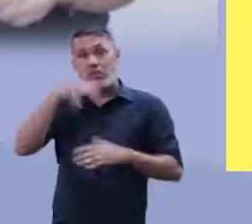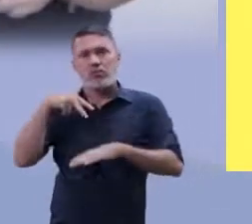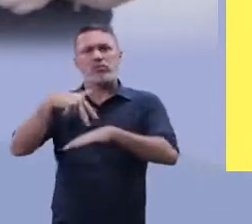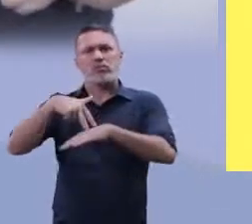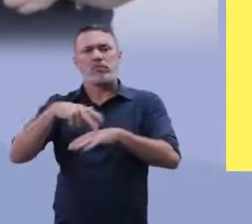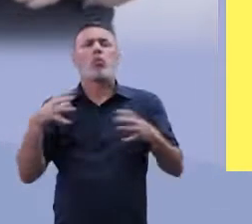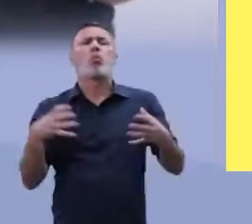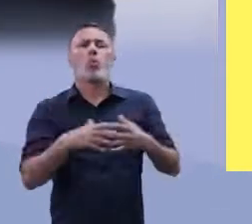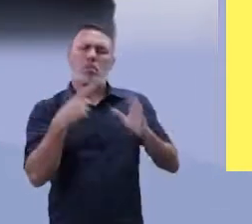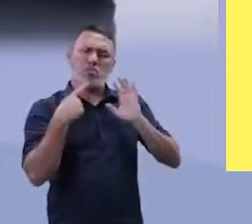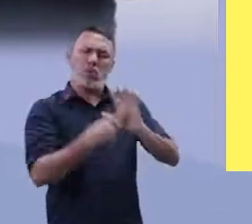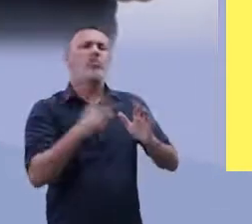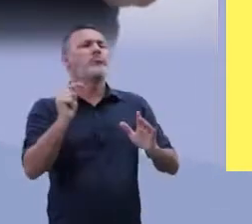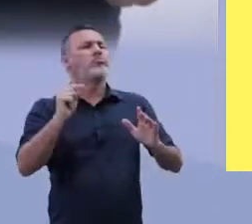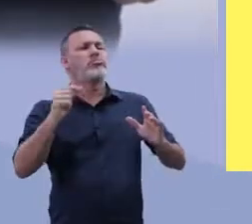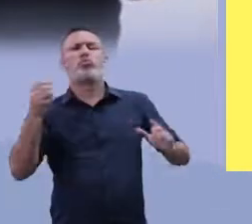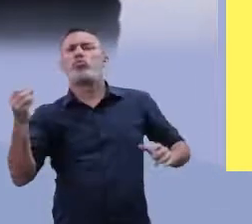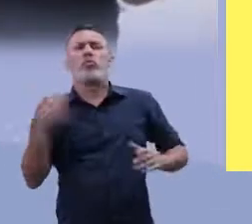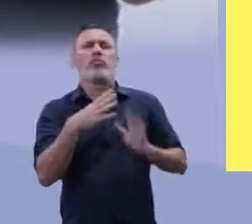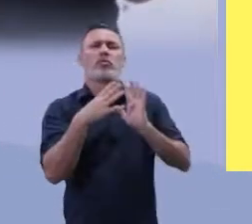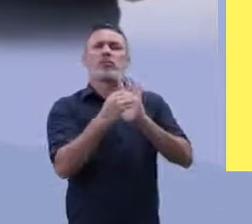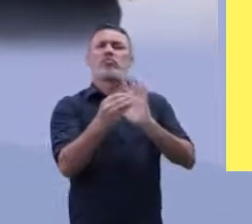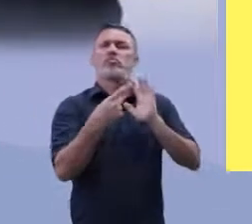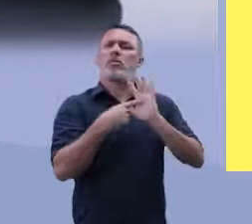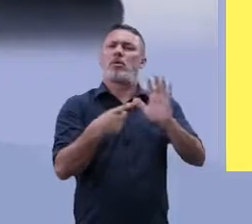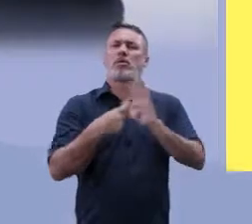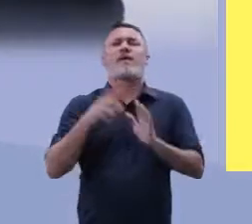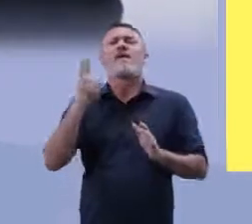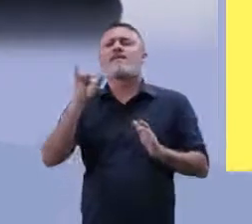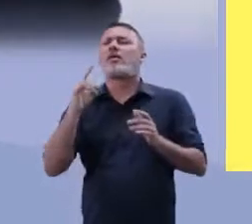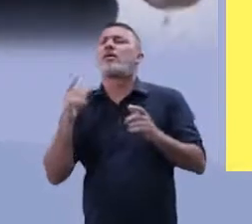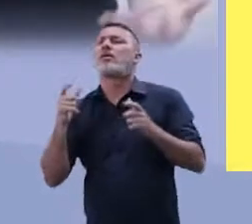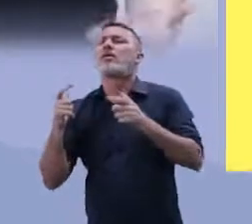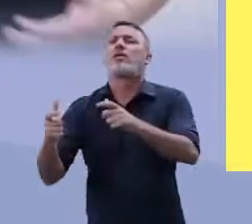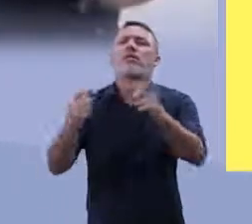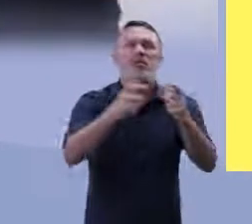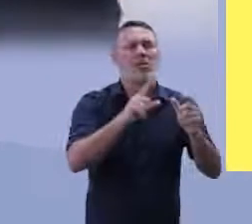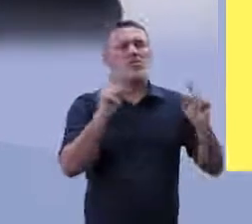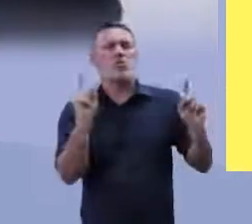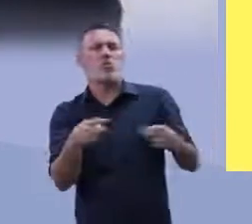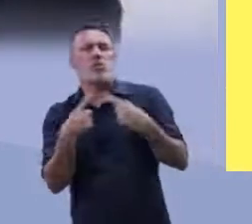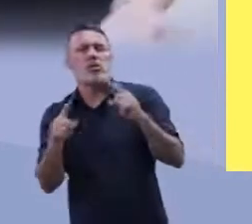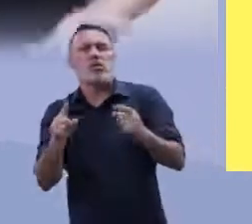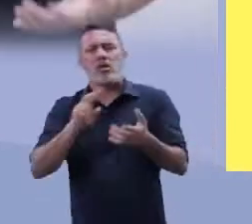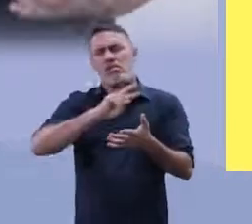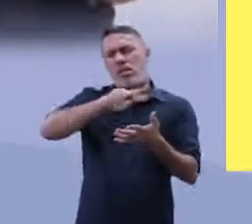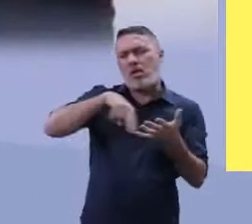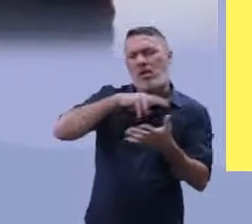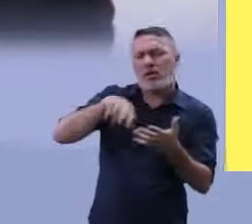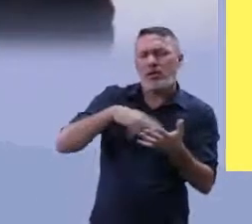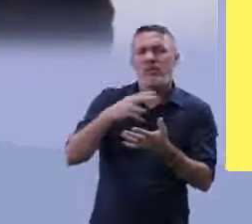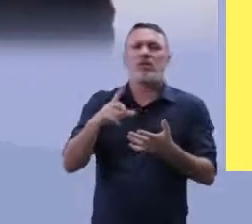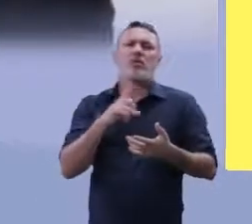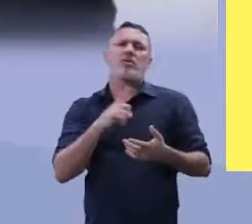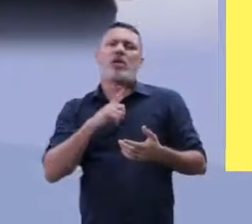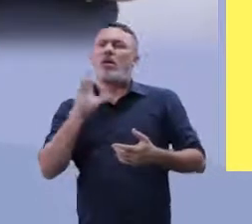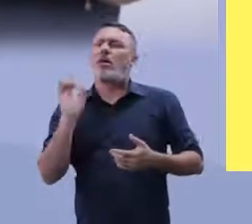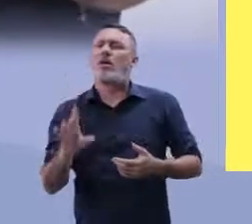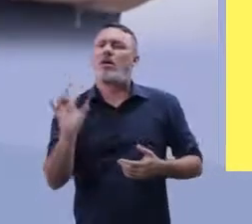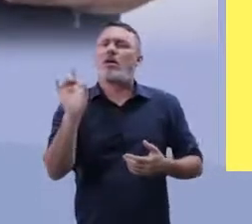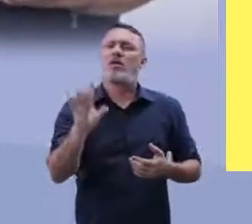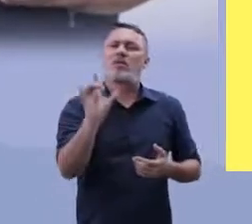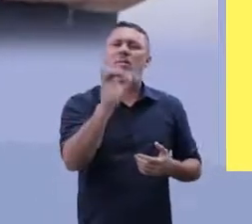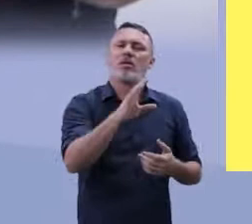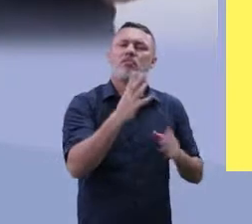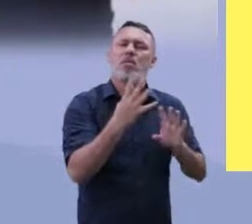vanguarda nacional. Esse grupo vai reunir em apresentações de dança, de música, em recitais